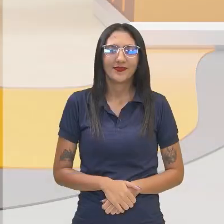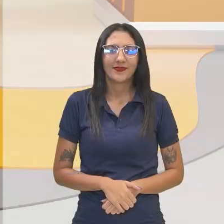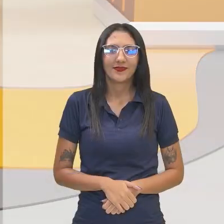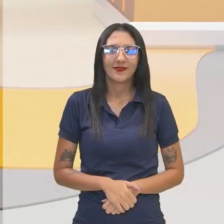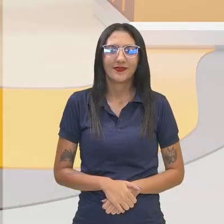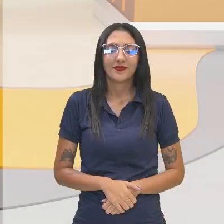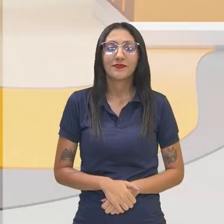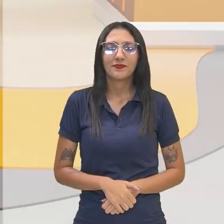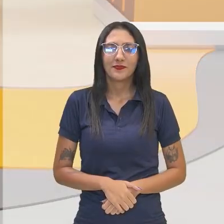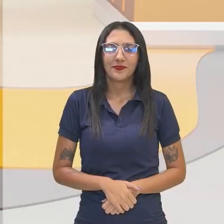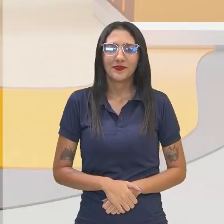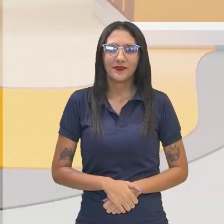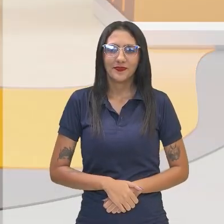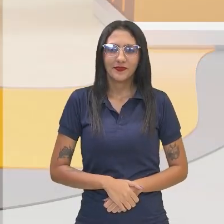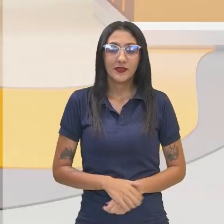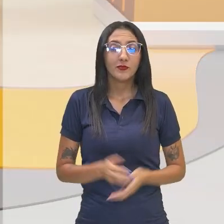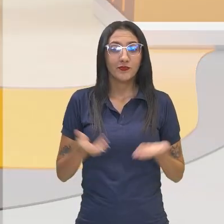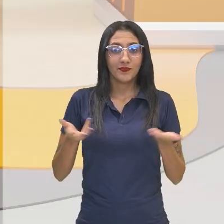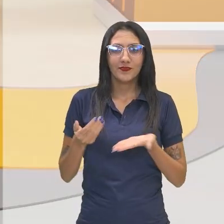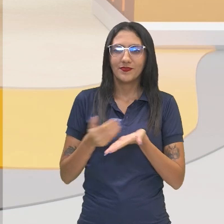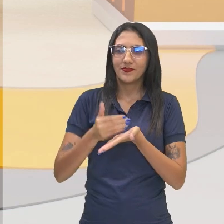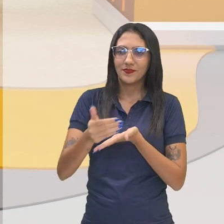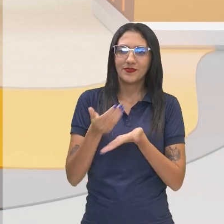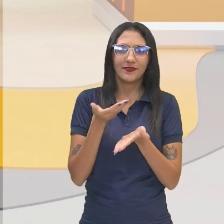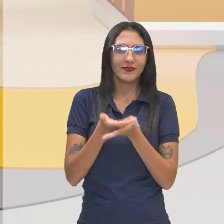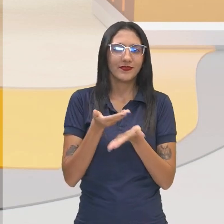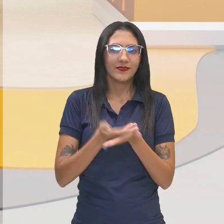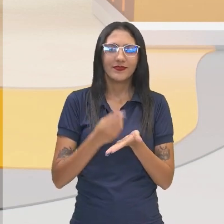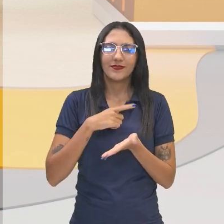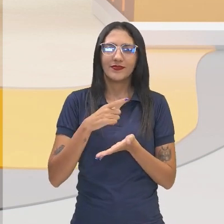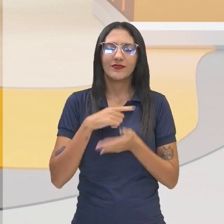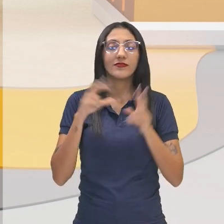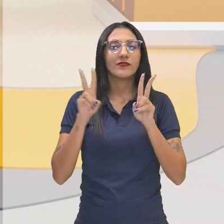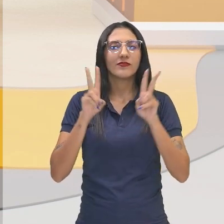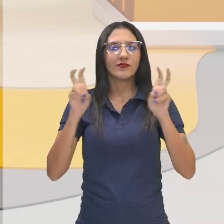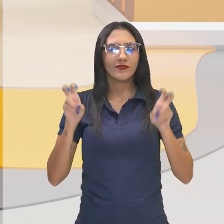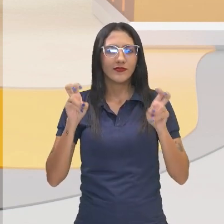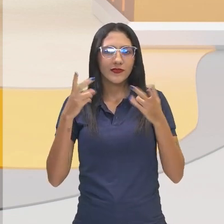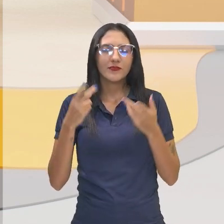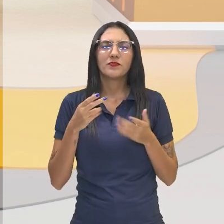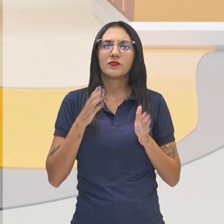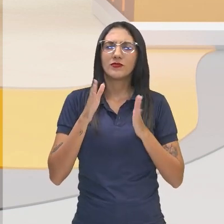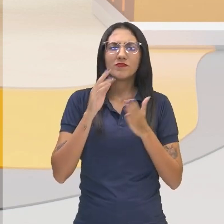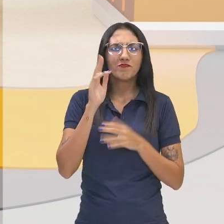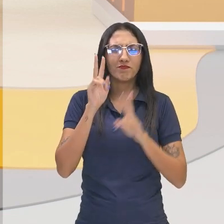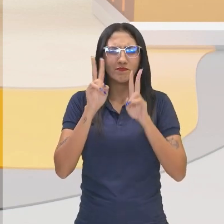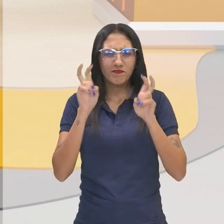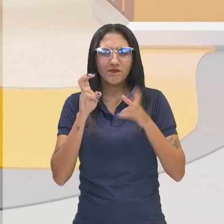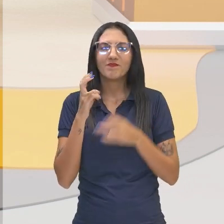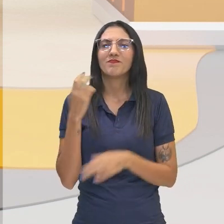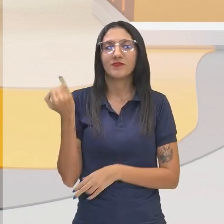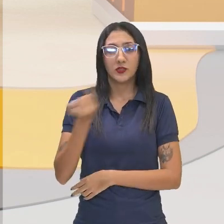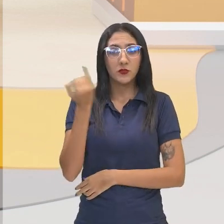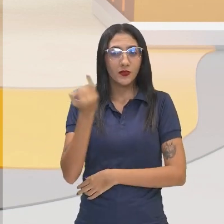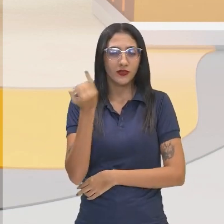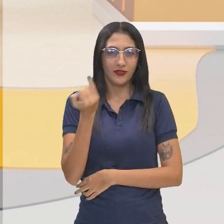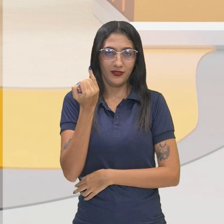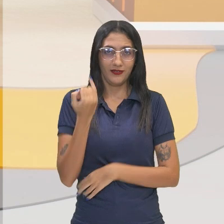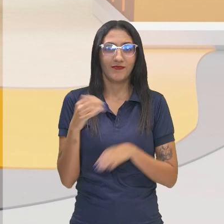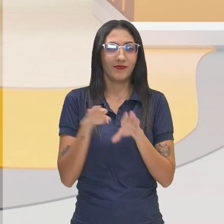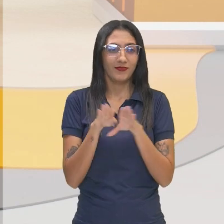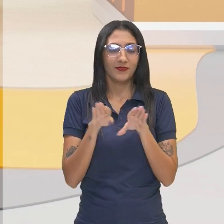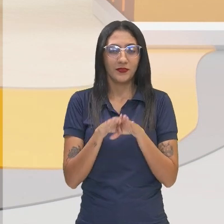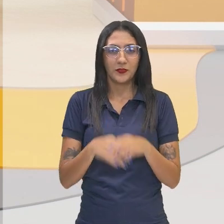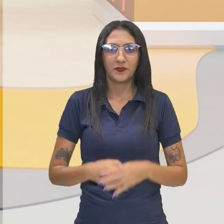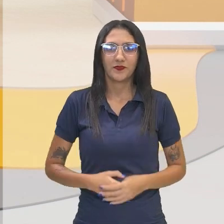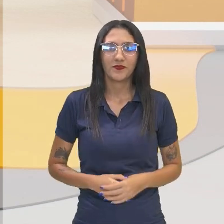Maravilha! E olha só, a nossa aula vai tratar de um tema muito importante, que